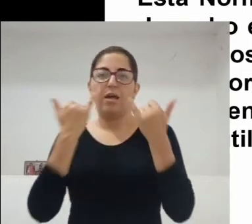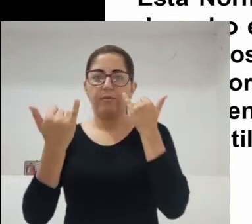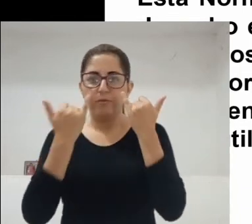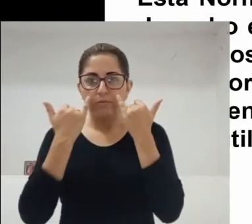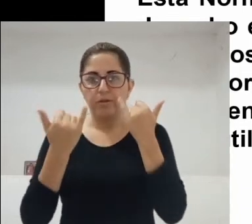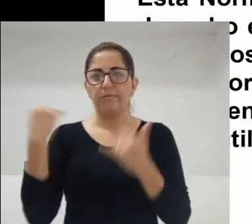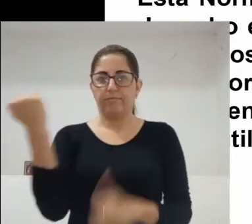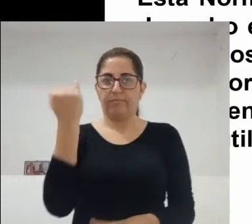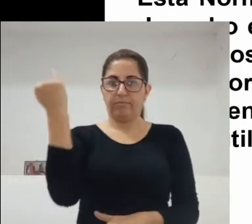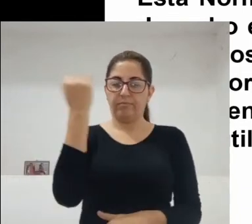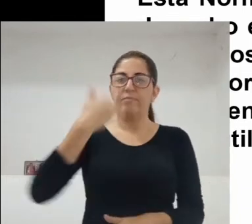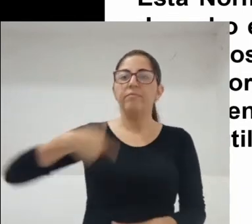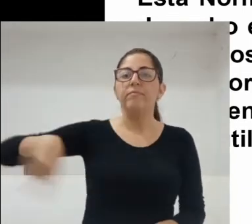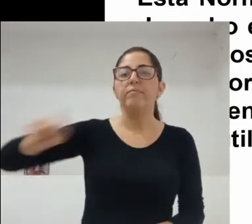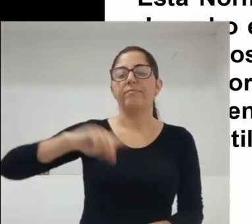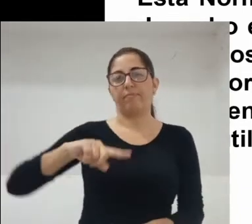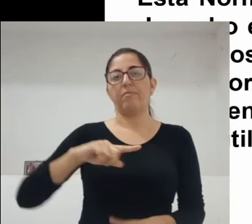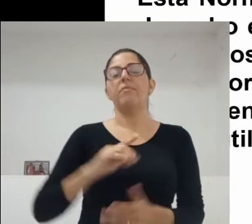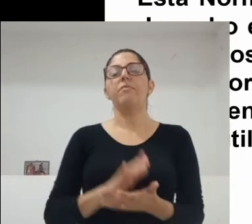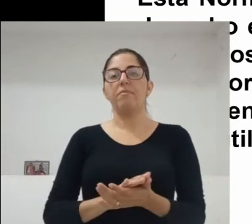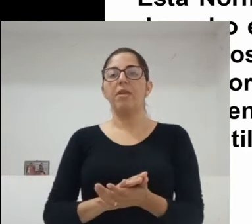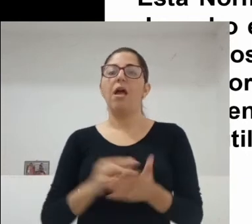A norma